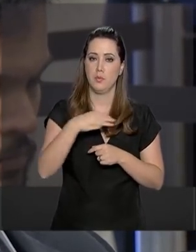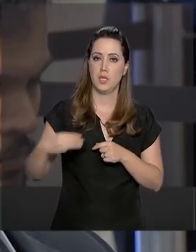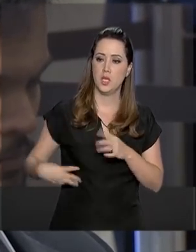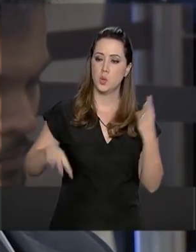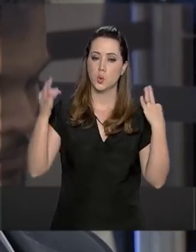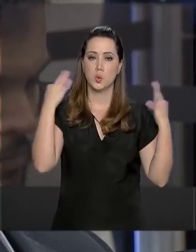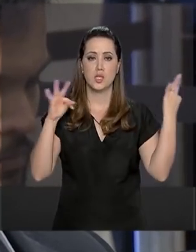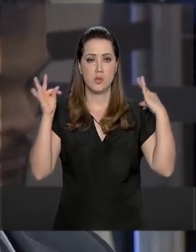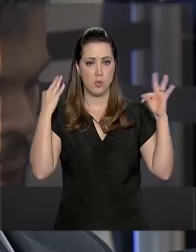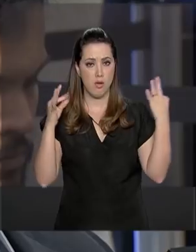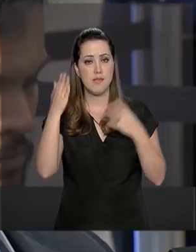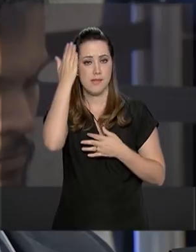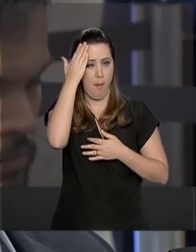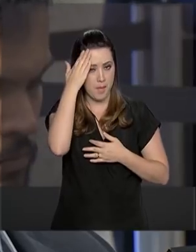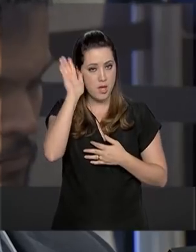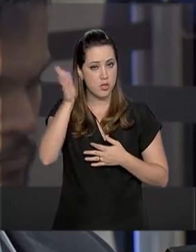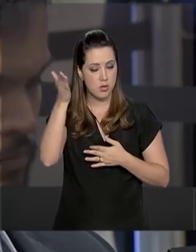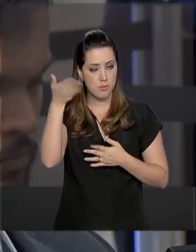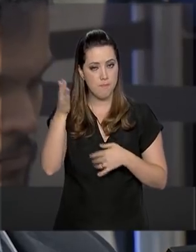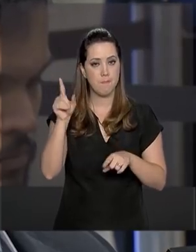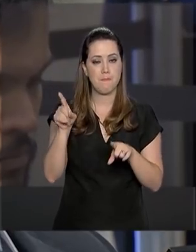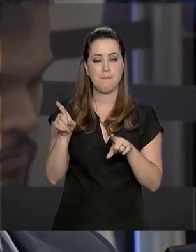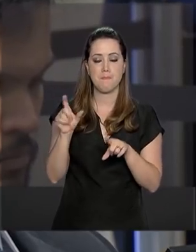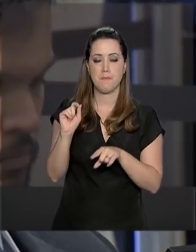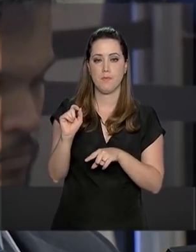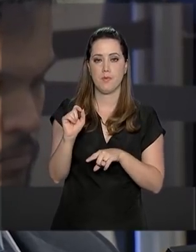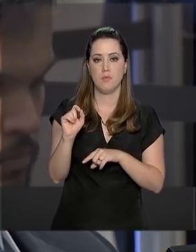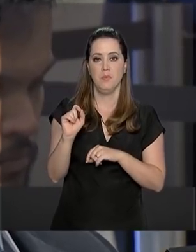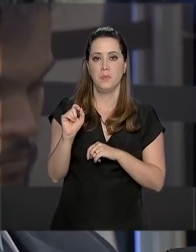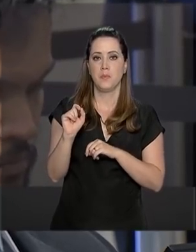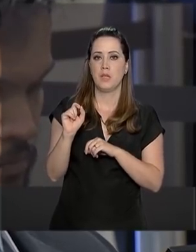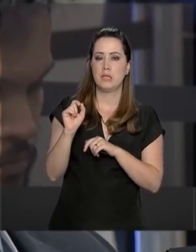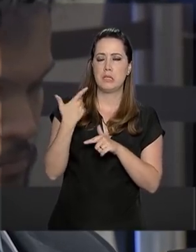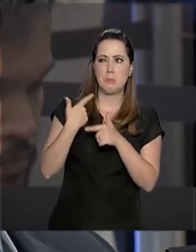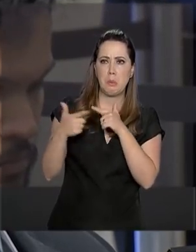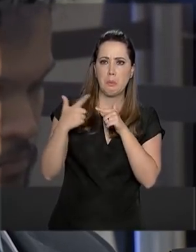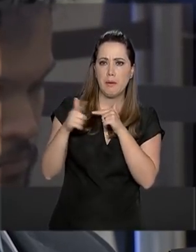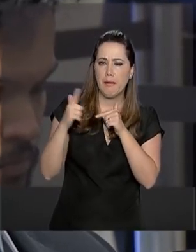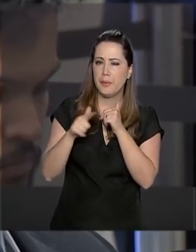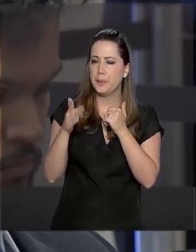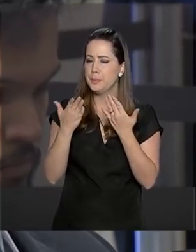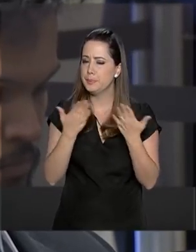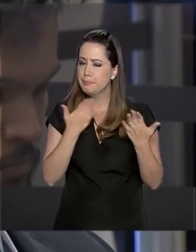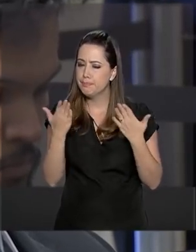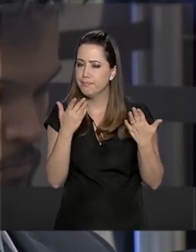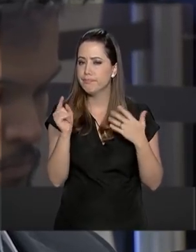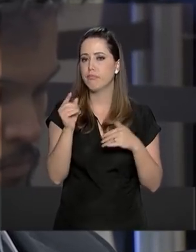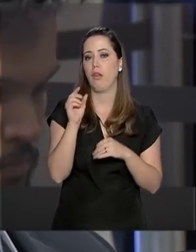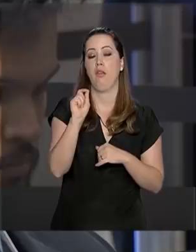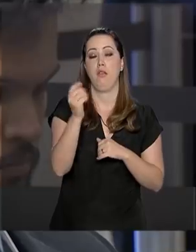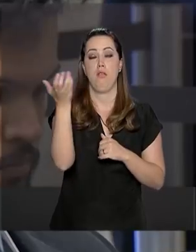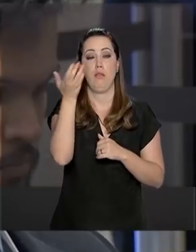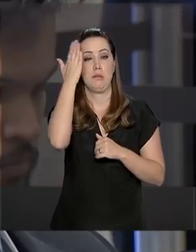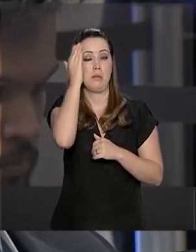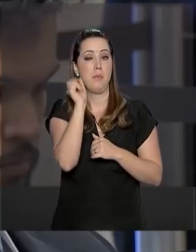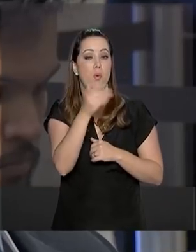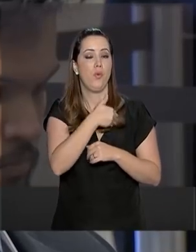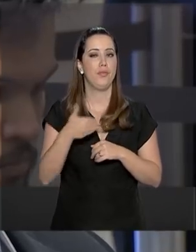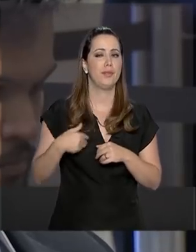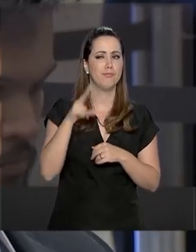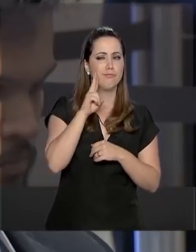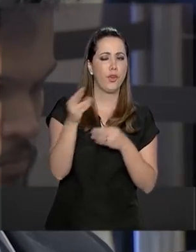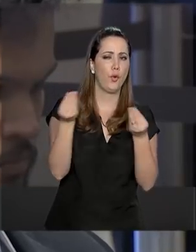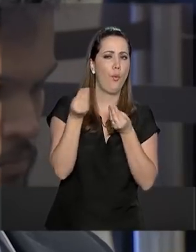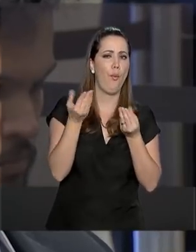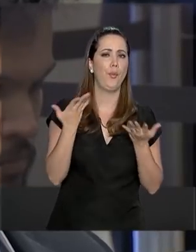de turismo do turismo sabia é desse esquema é eu queria saber do governo como o governo encara essa